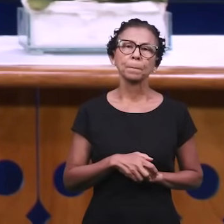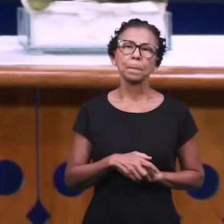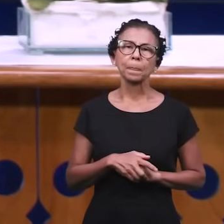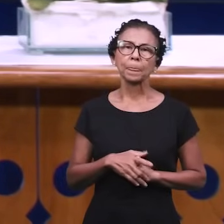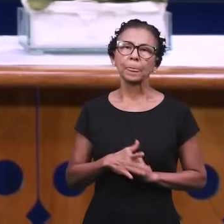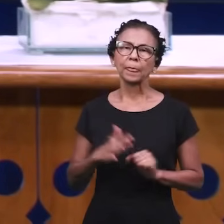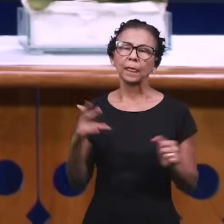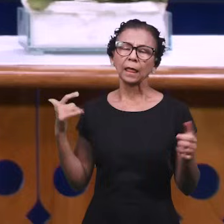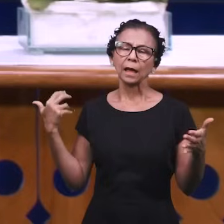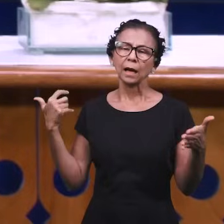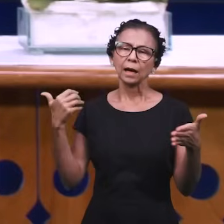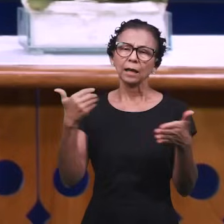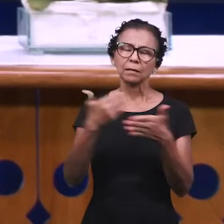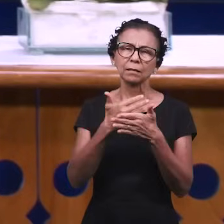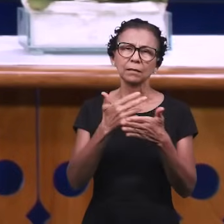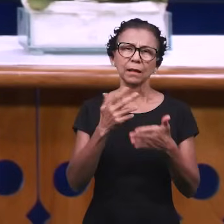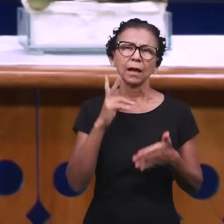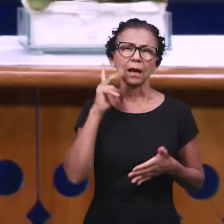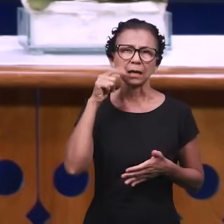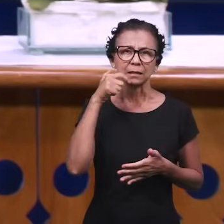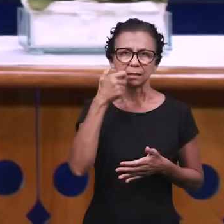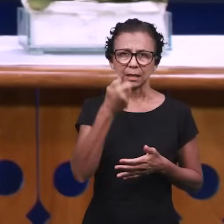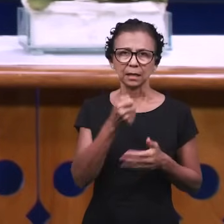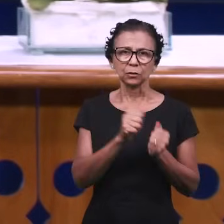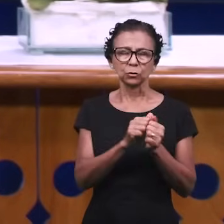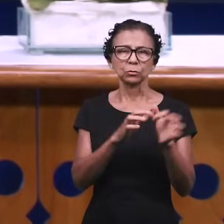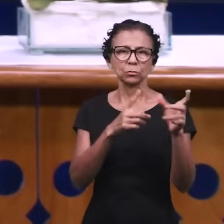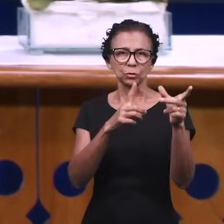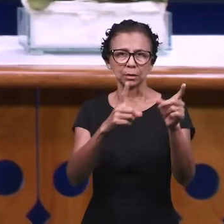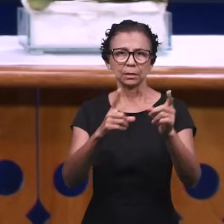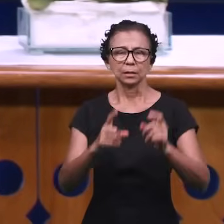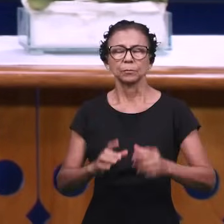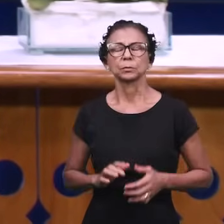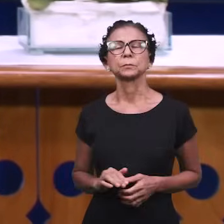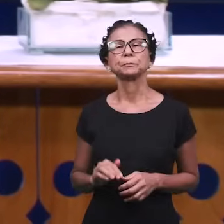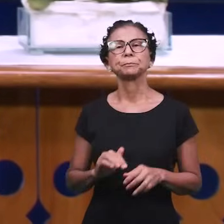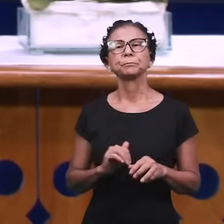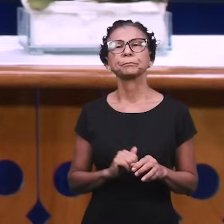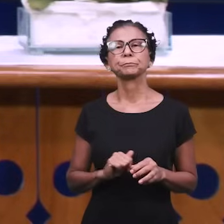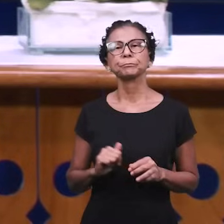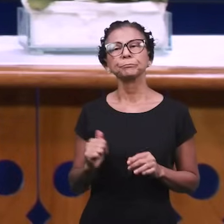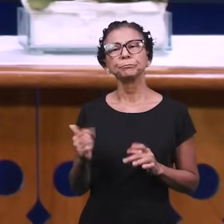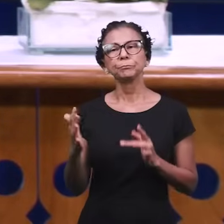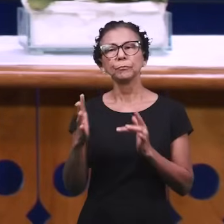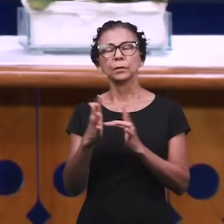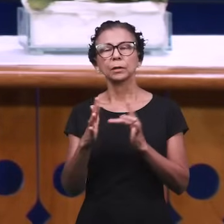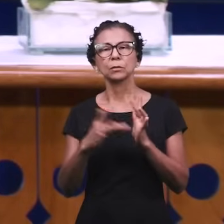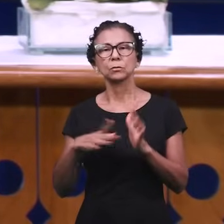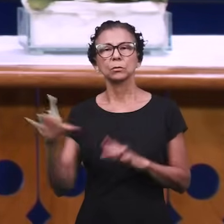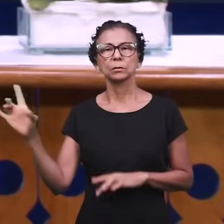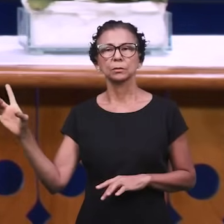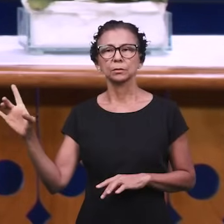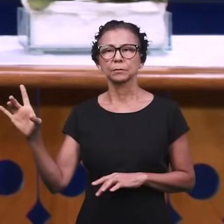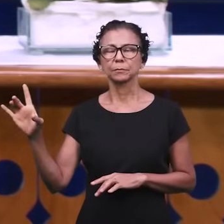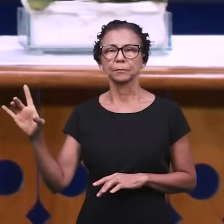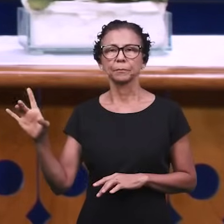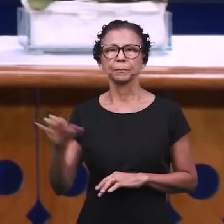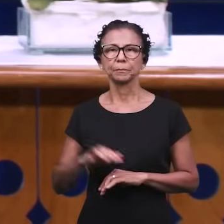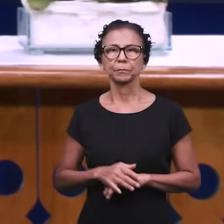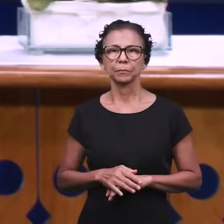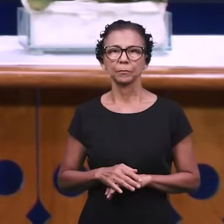até a ceia do Senhor que Jesus fez, Jesus fazia o trajeto